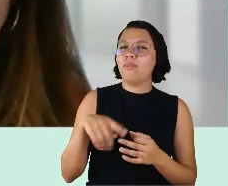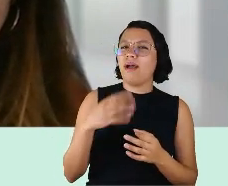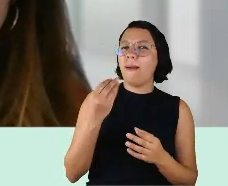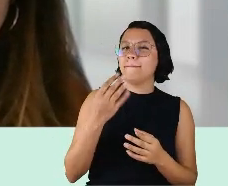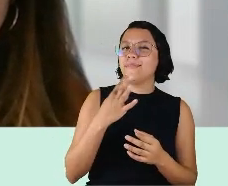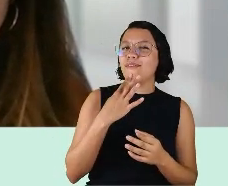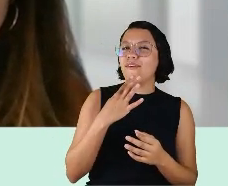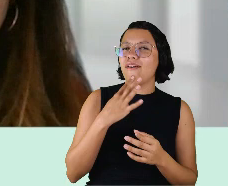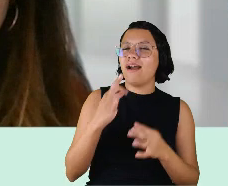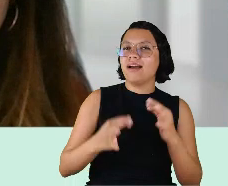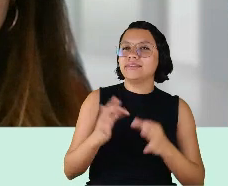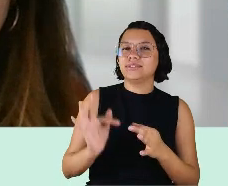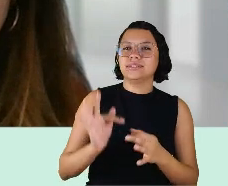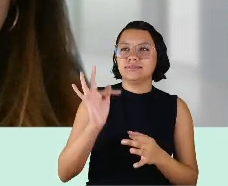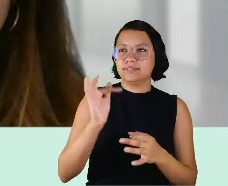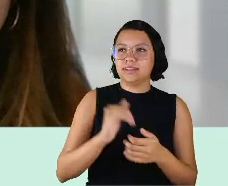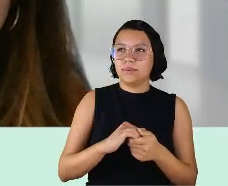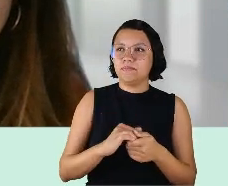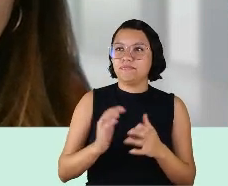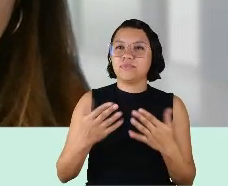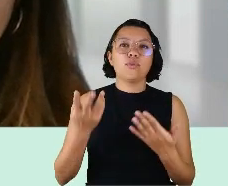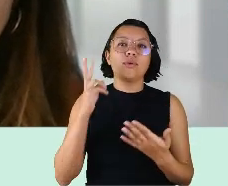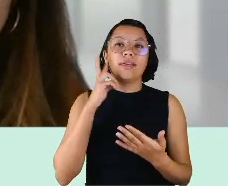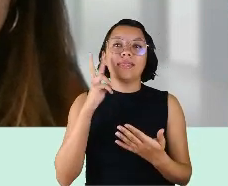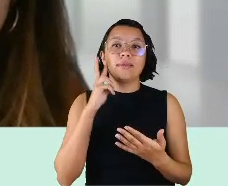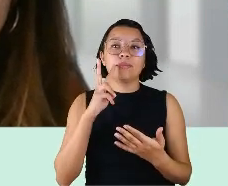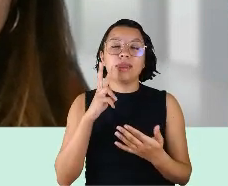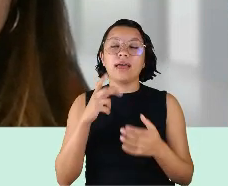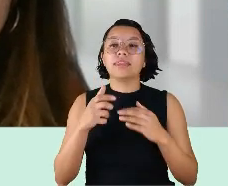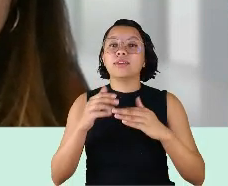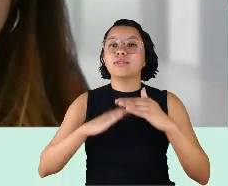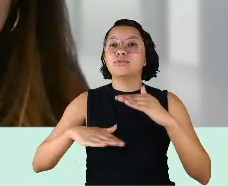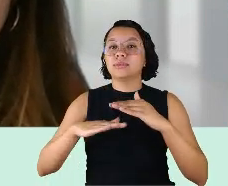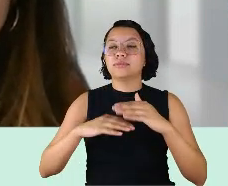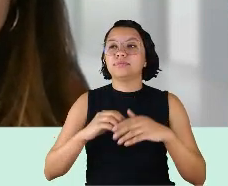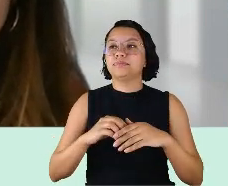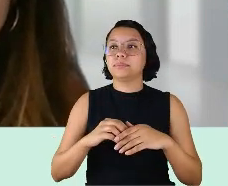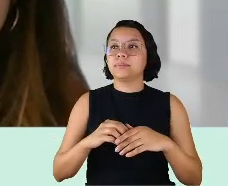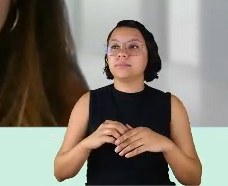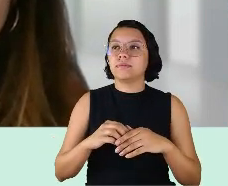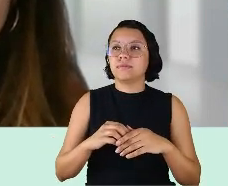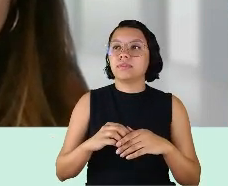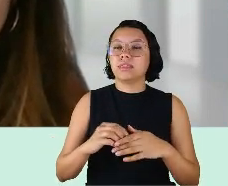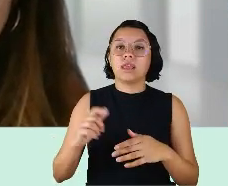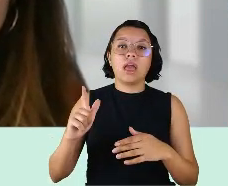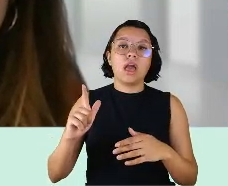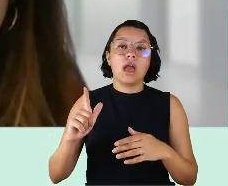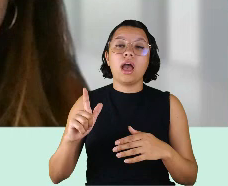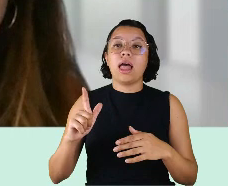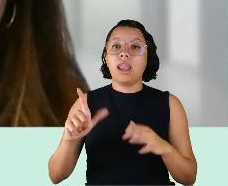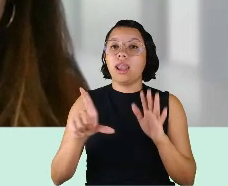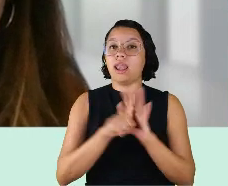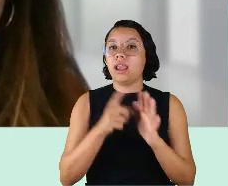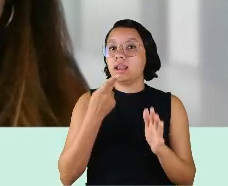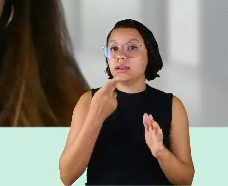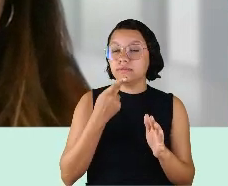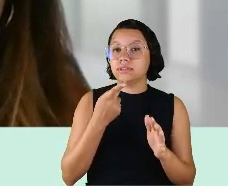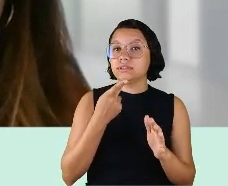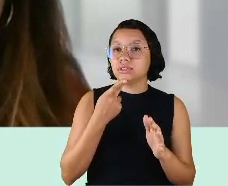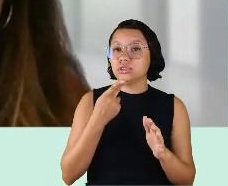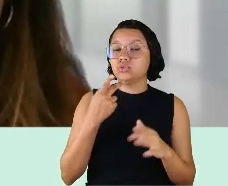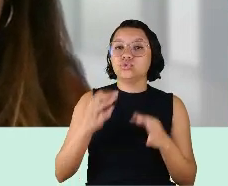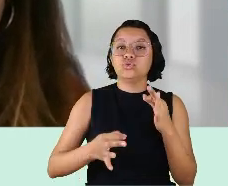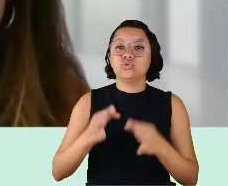conhecido, né, a Justiça Federal, para alguém lembrar das nossas subseções. A LOMAN fala que o juiz tem que